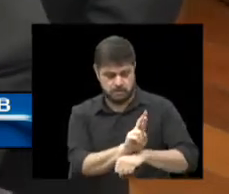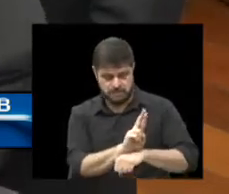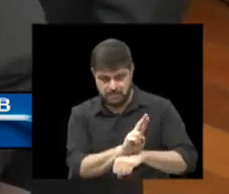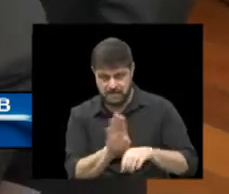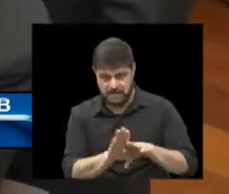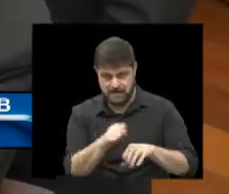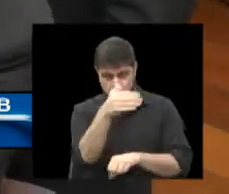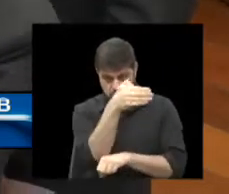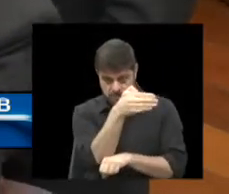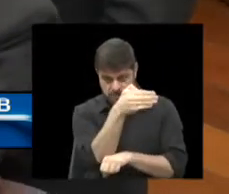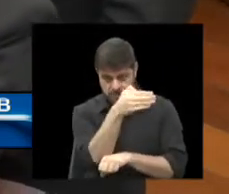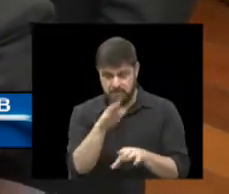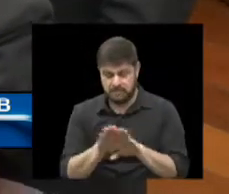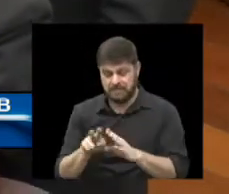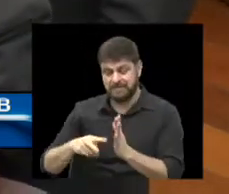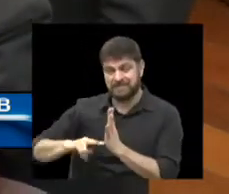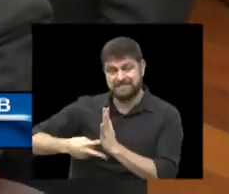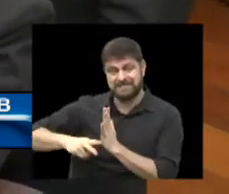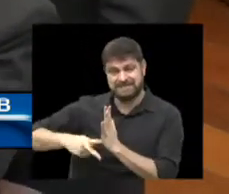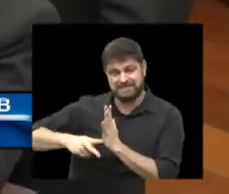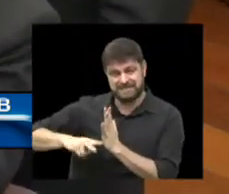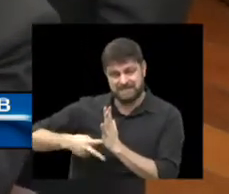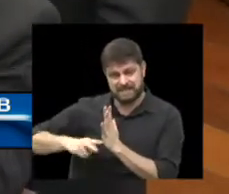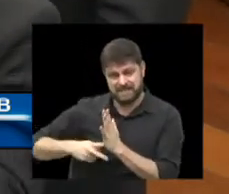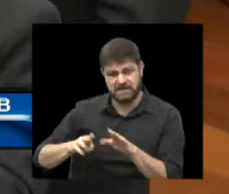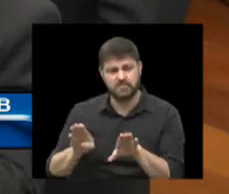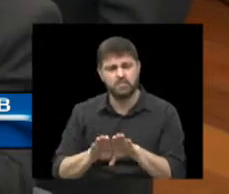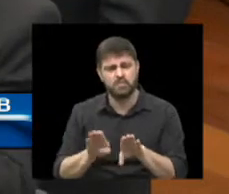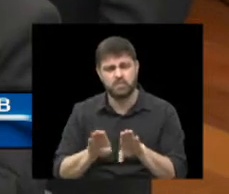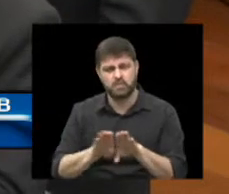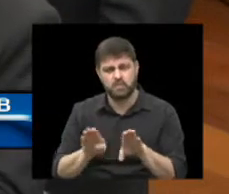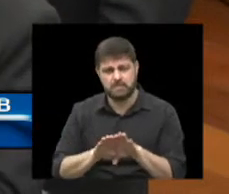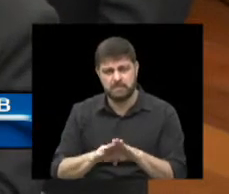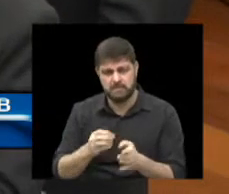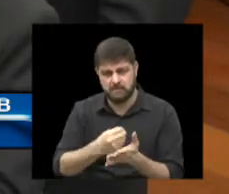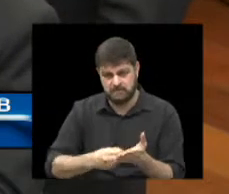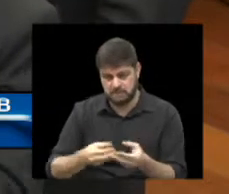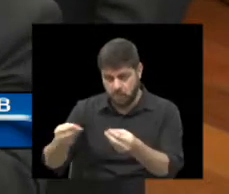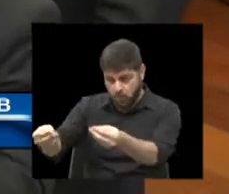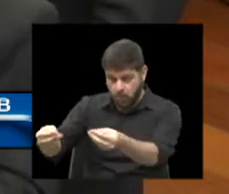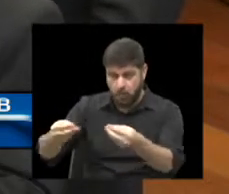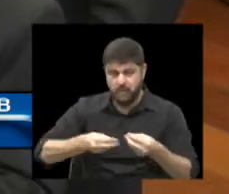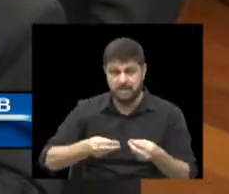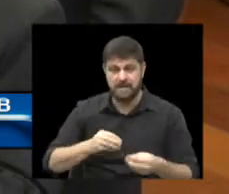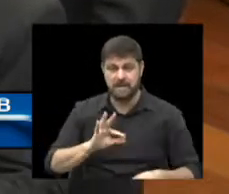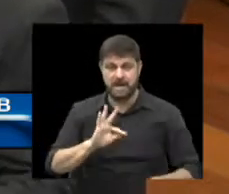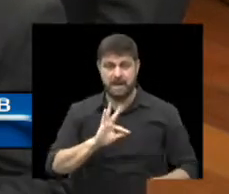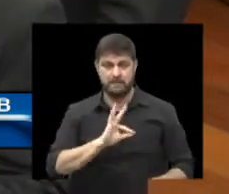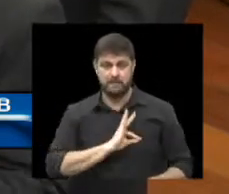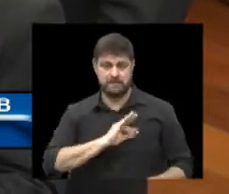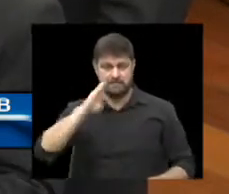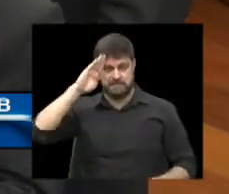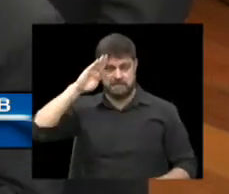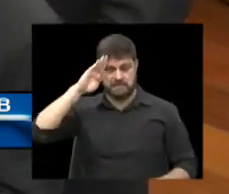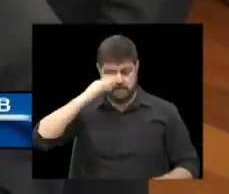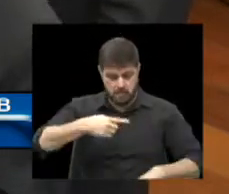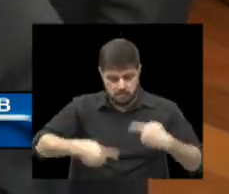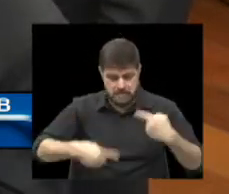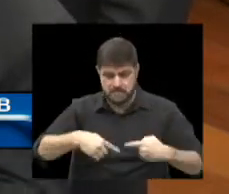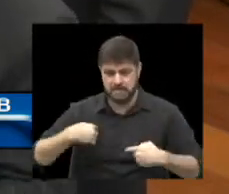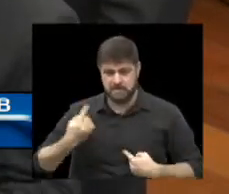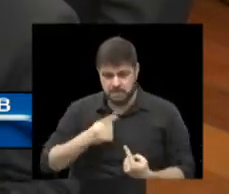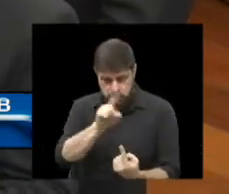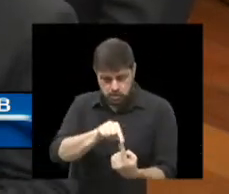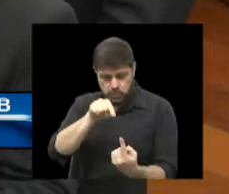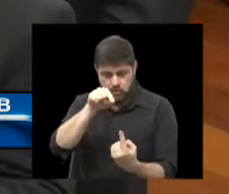Hotéis, o sindicato, e também oficiamos a Polícia Militar. Ou seja, é um debate para que possamos discutir no